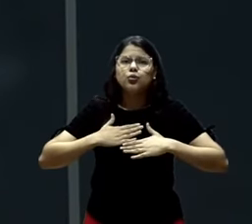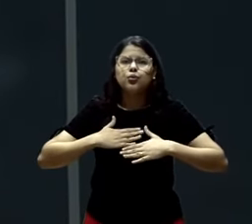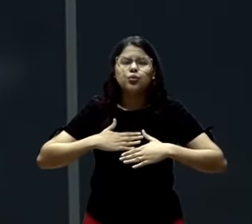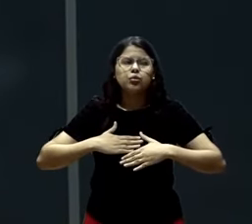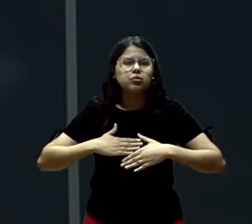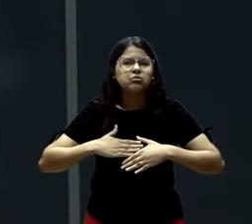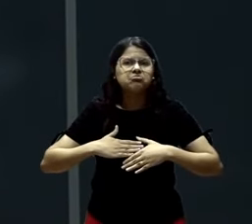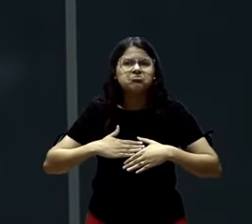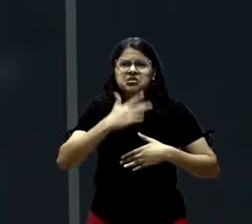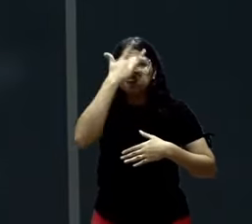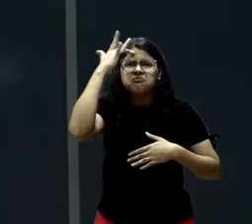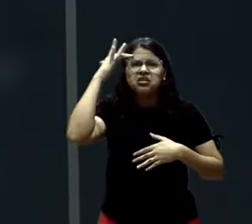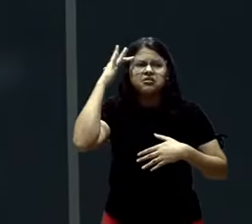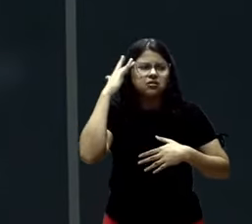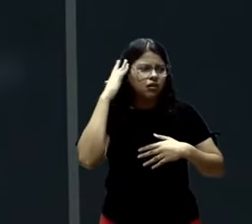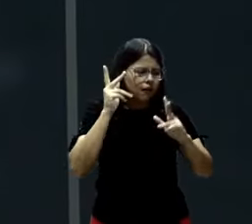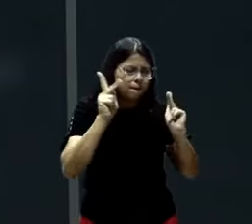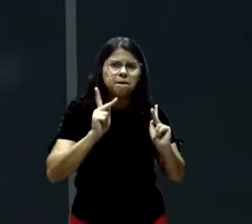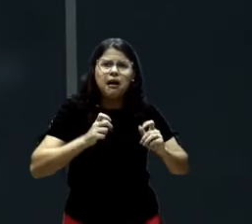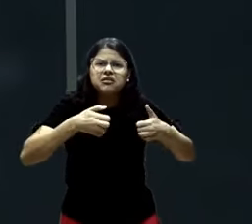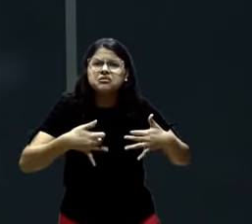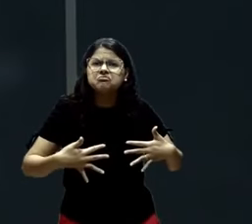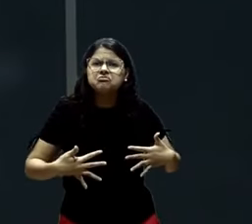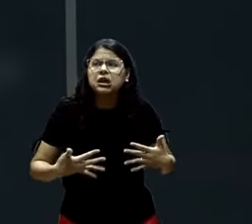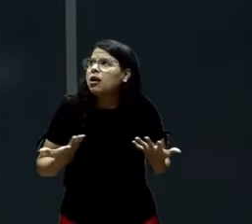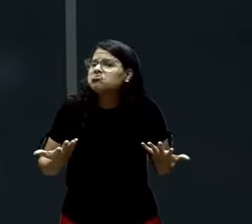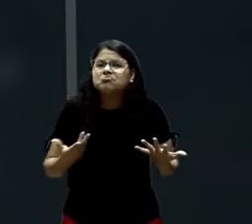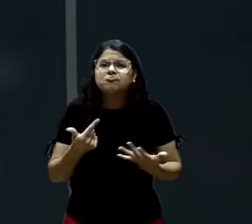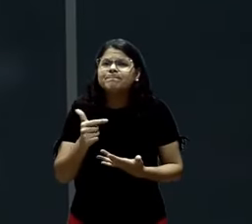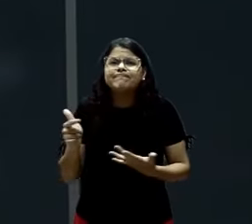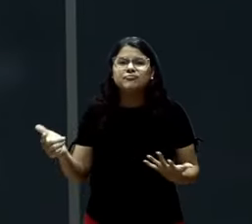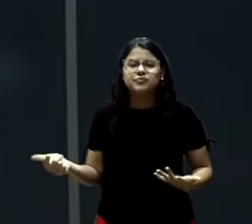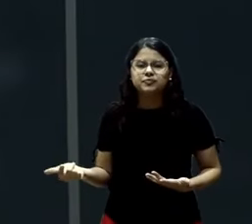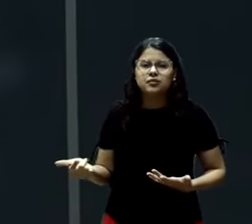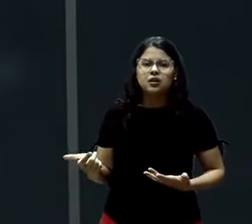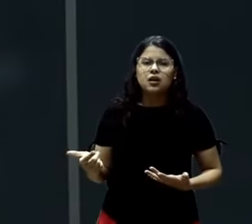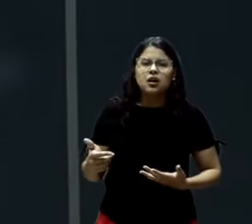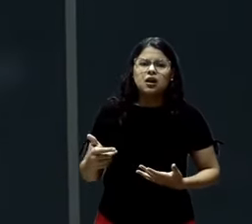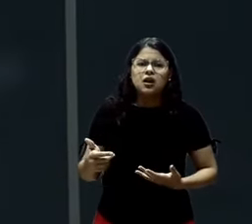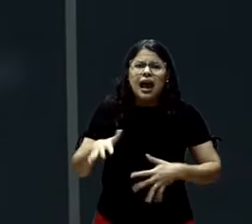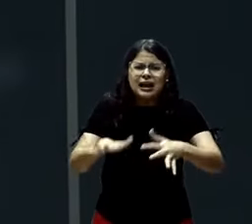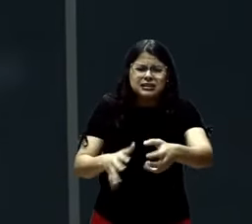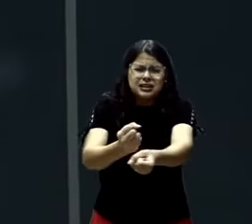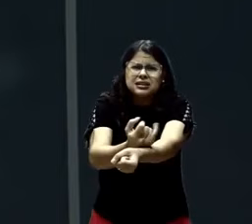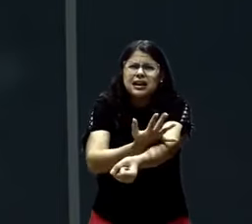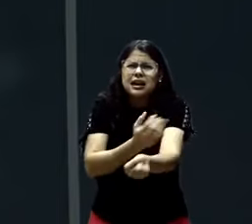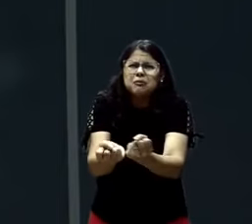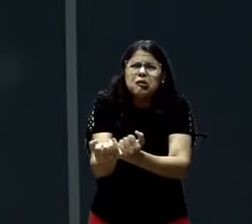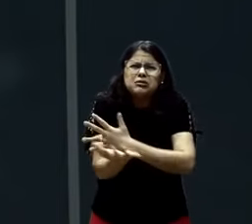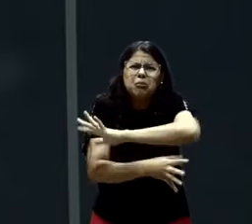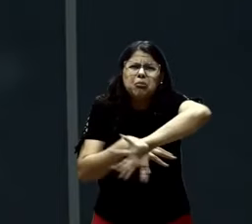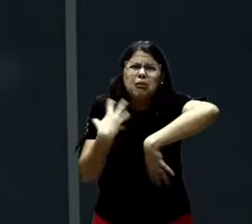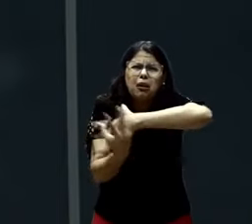emoções. Sabe quando você está perdido? A única forma de você